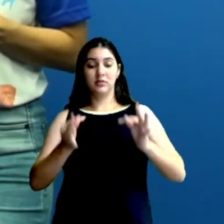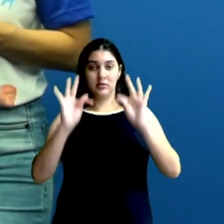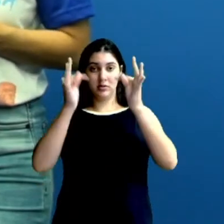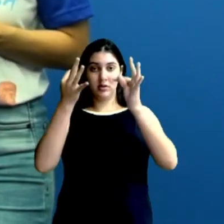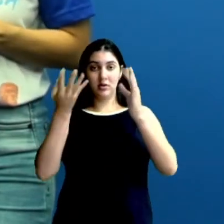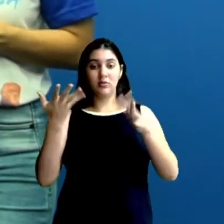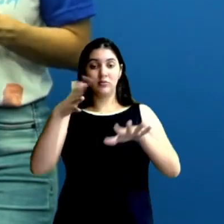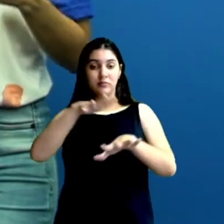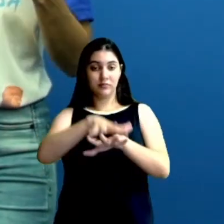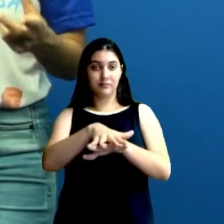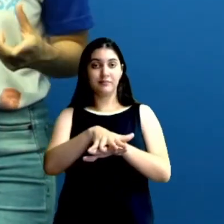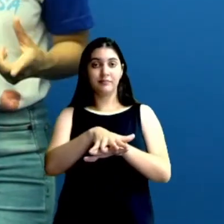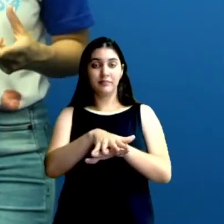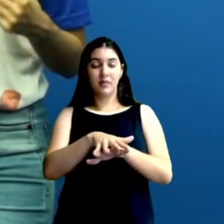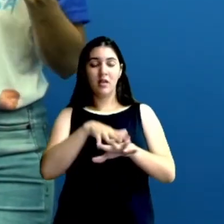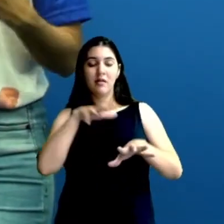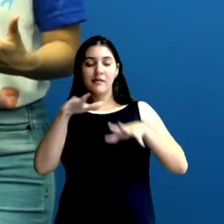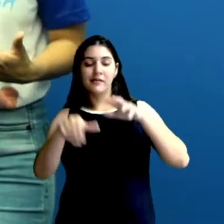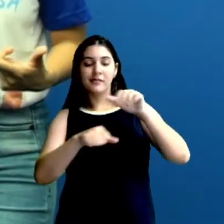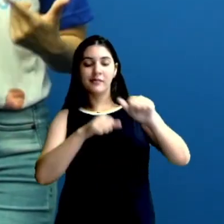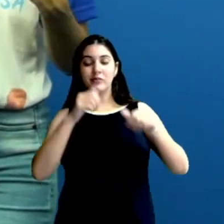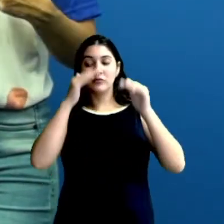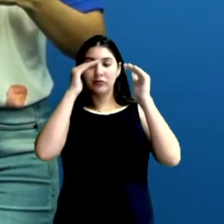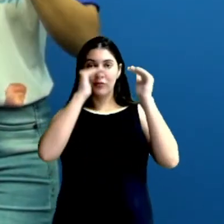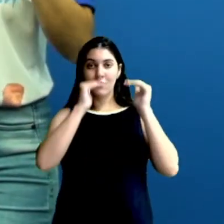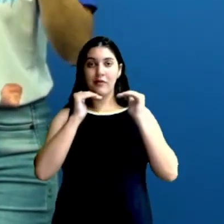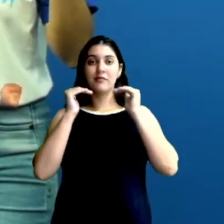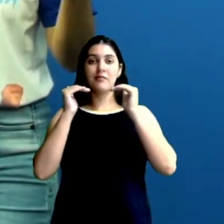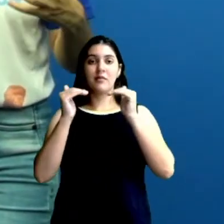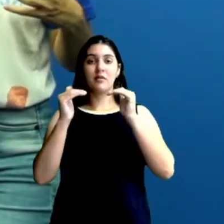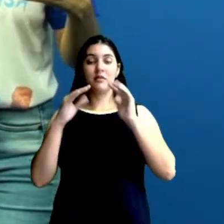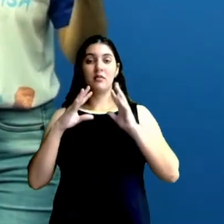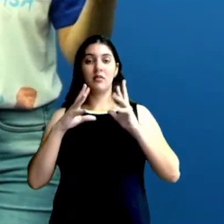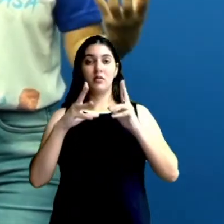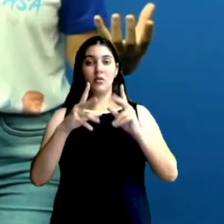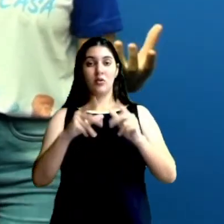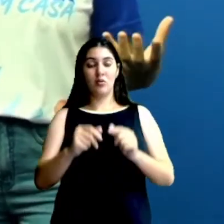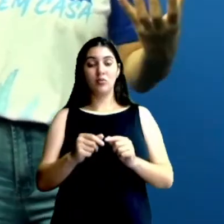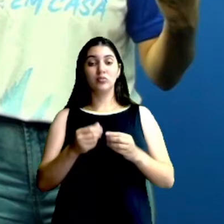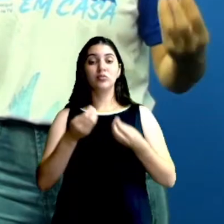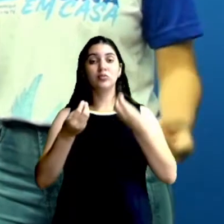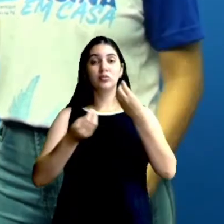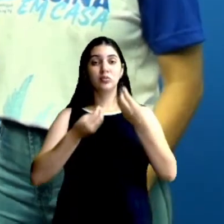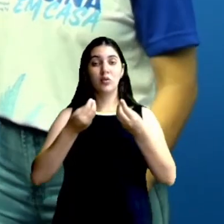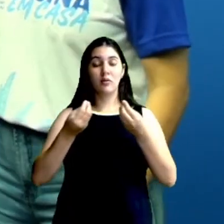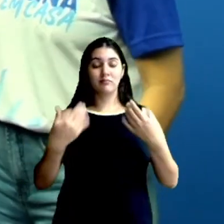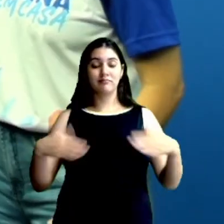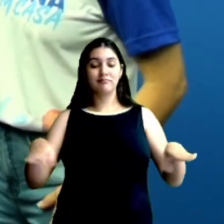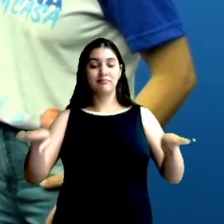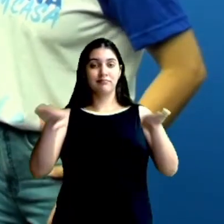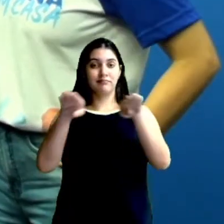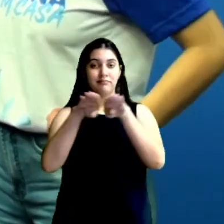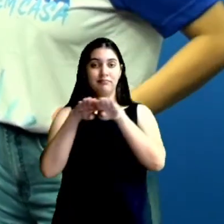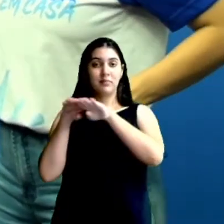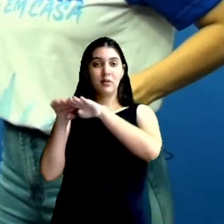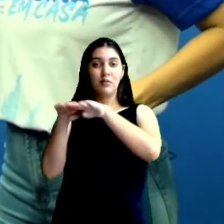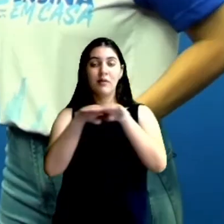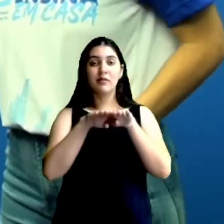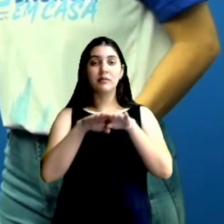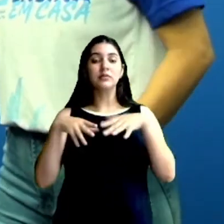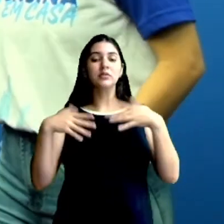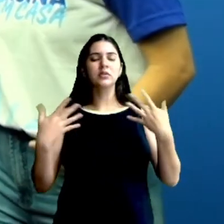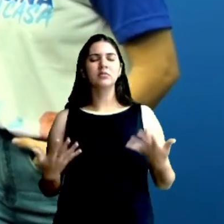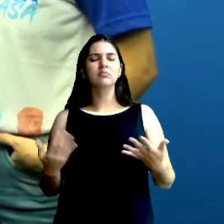tecnologias inclusivas que busquem o respeito a todos de uma forma igual. Então, qual